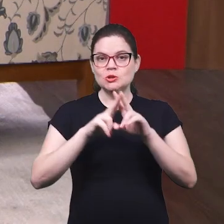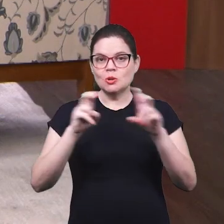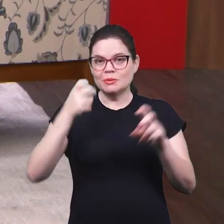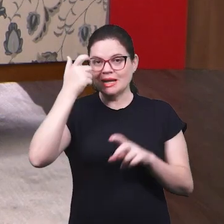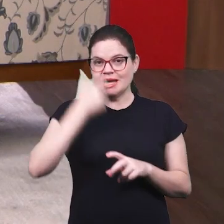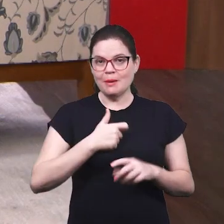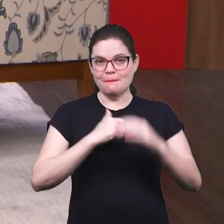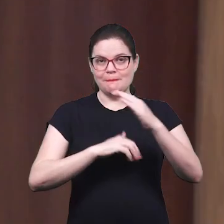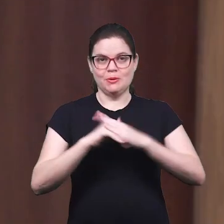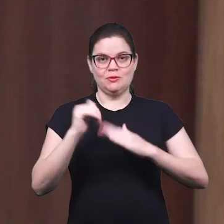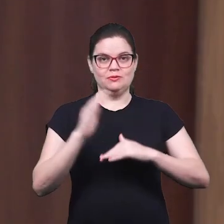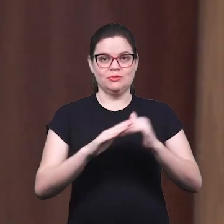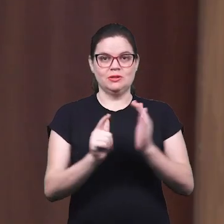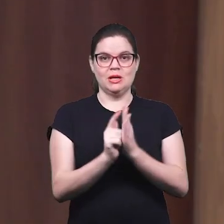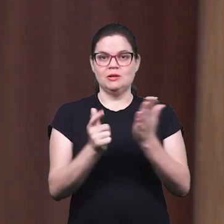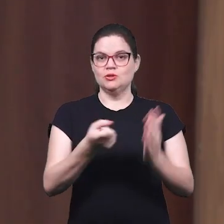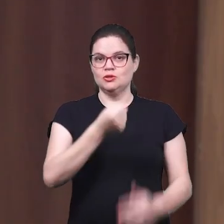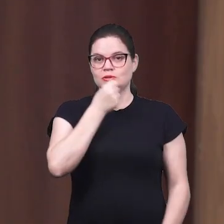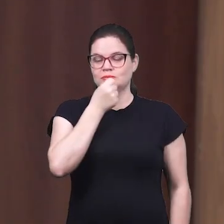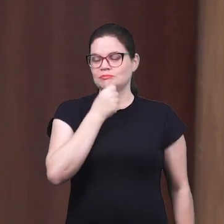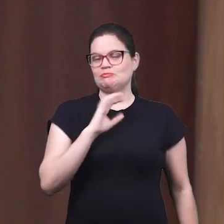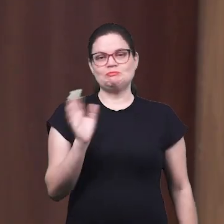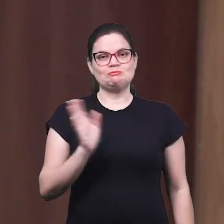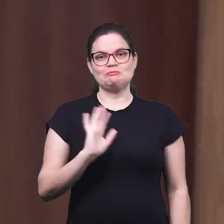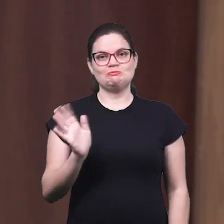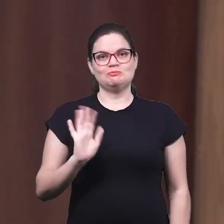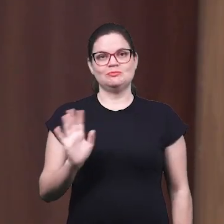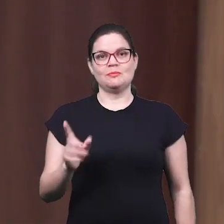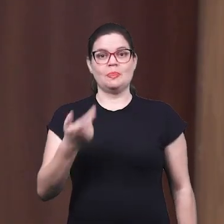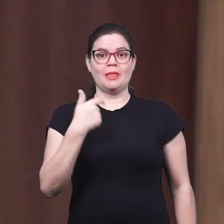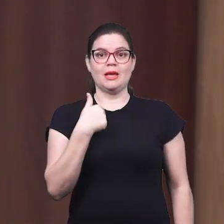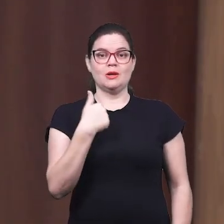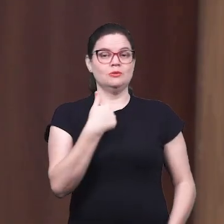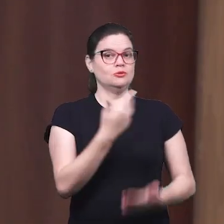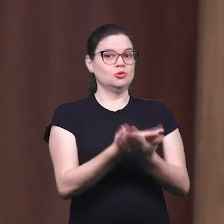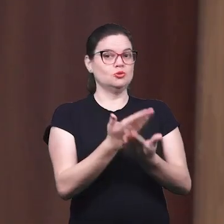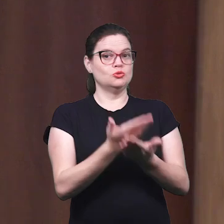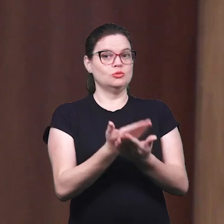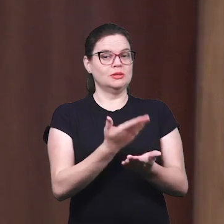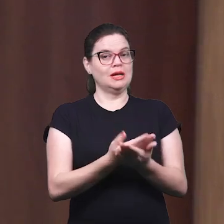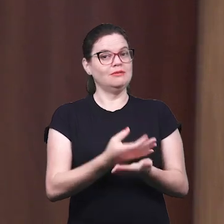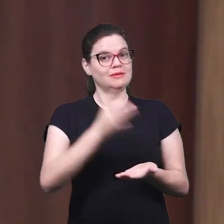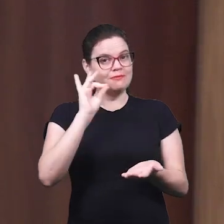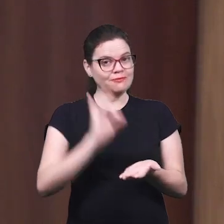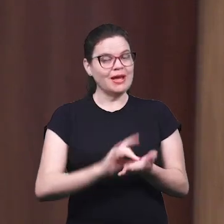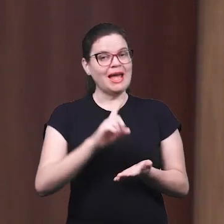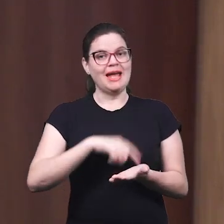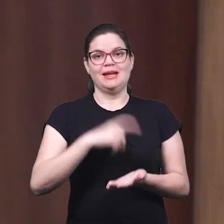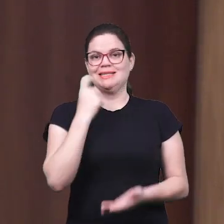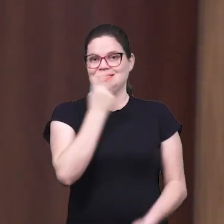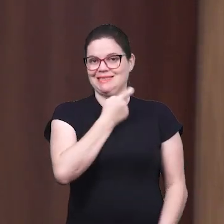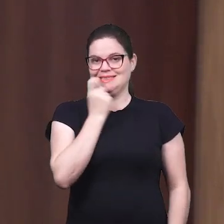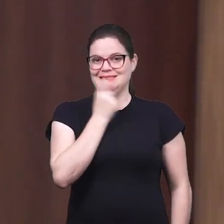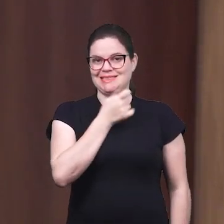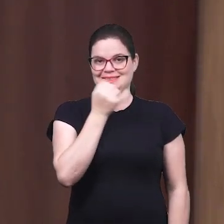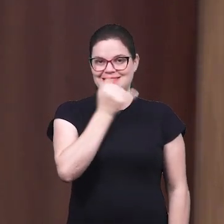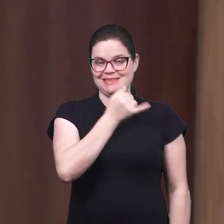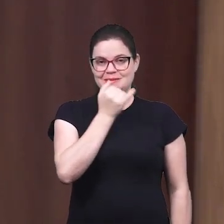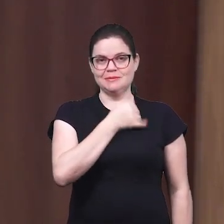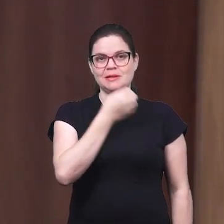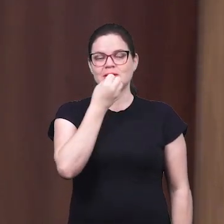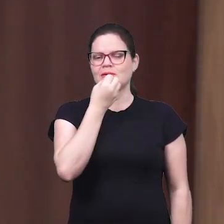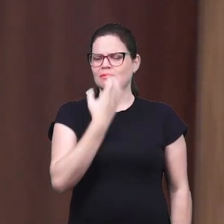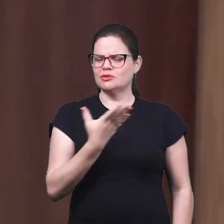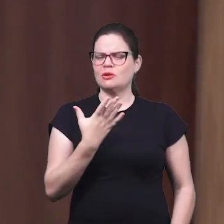isso, né? A vocação era outra, né? Mas eu estava estudando ontologia, mas eu era bem